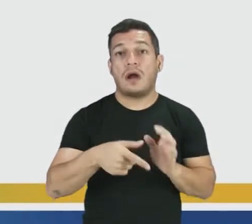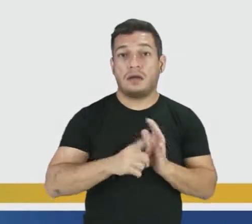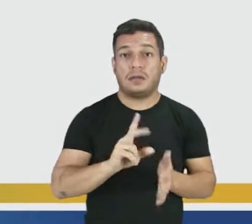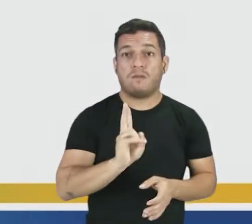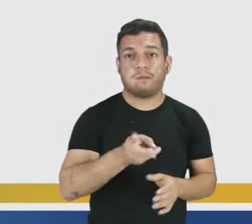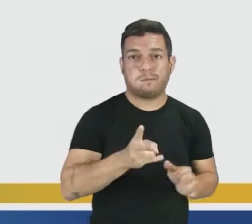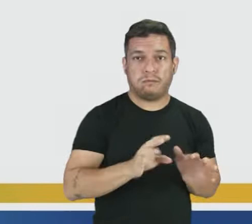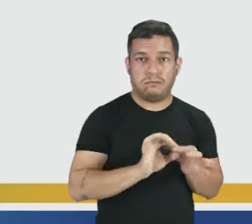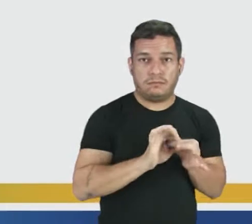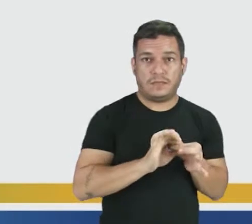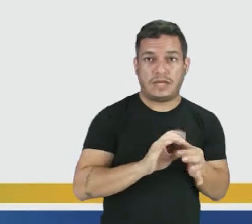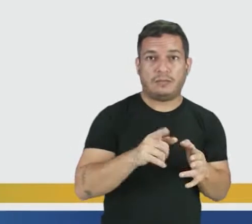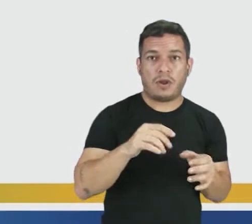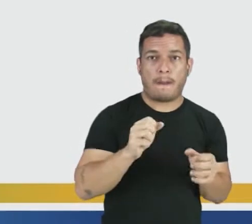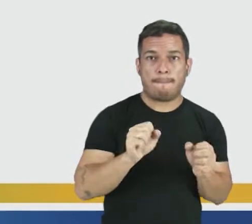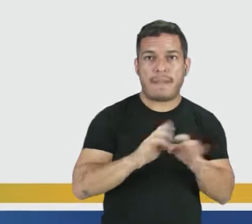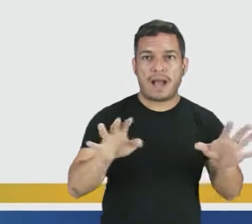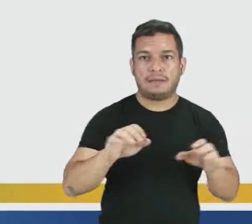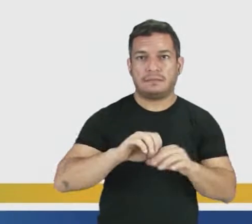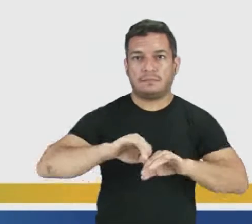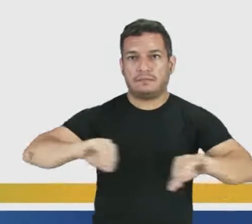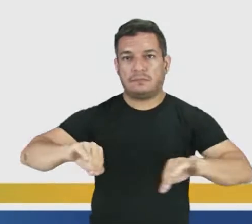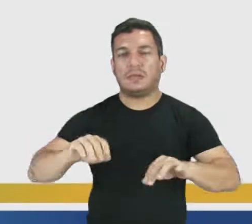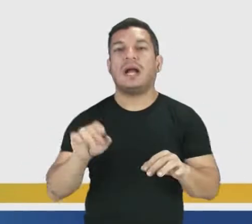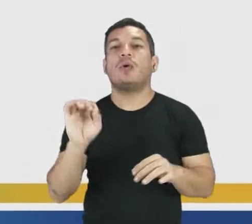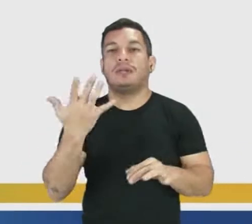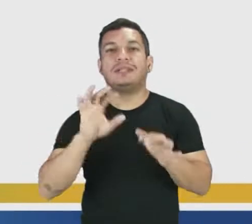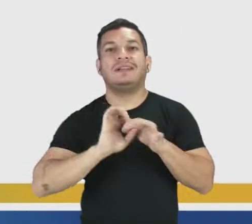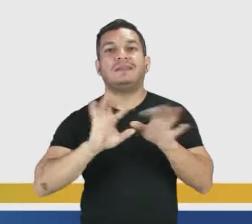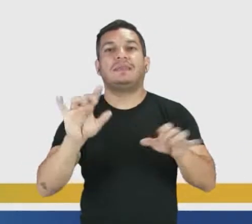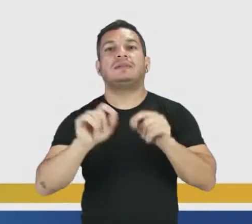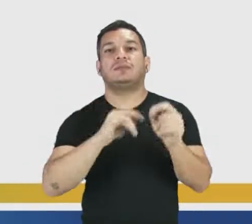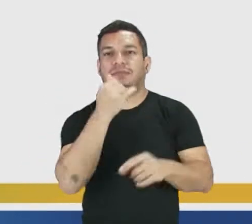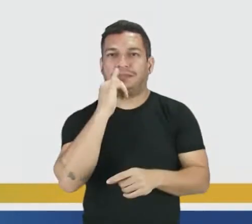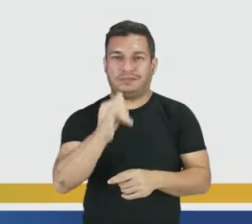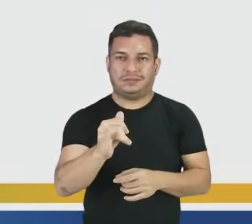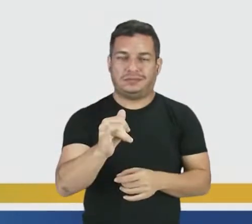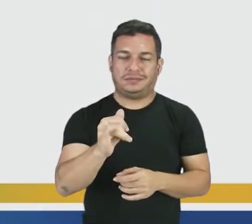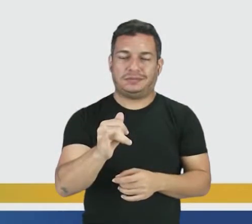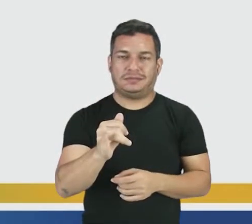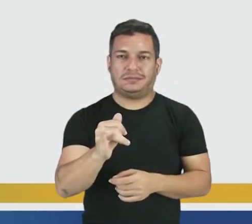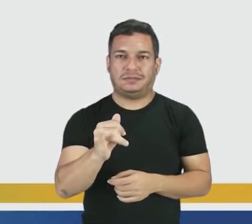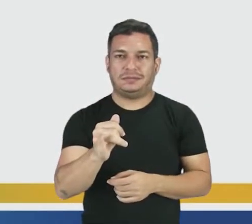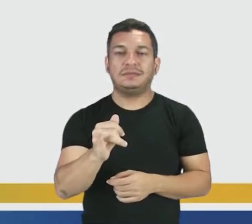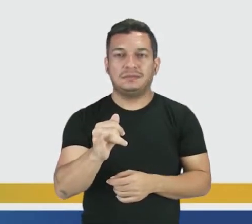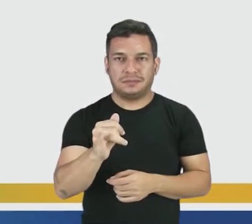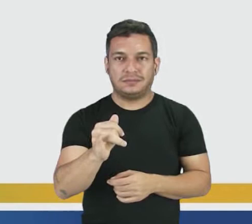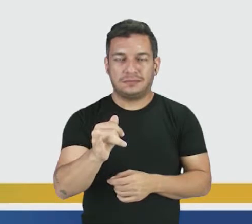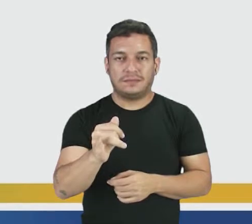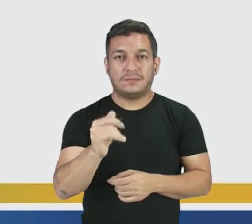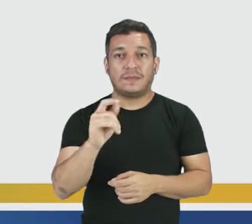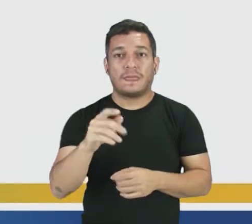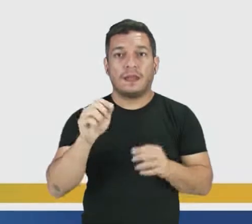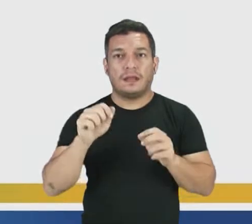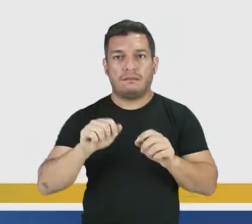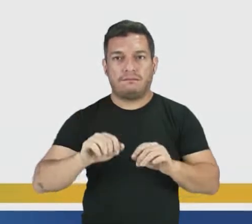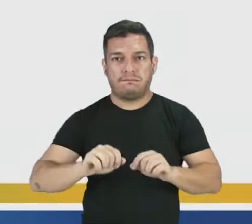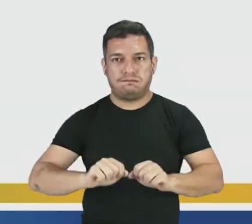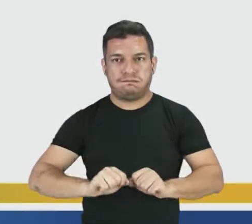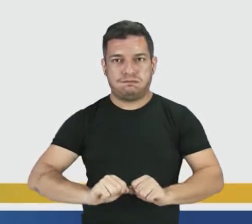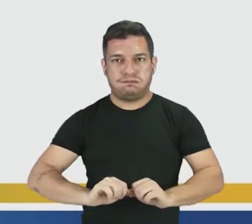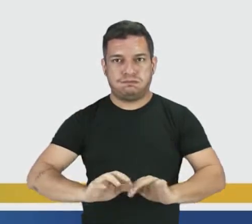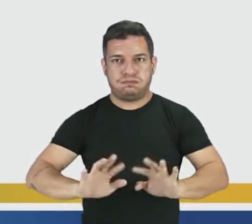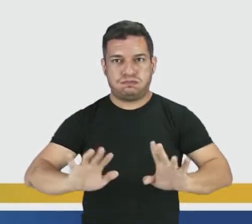ele vai se separar, e o que acontece é que quando ele se separa, ocorre a liberação de energia. Então, é isso, ele é bombardeado,